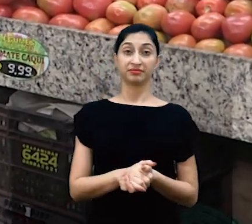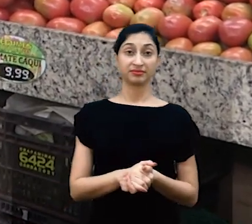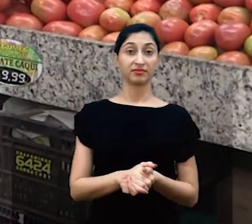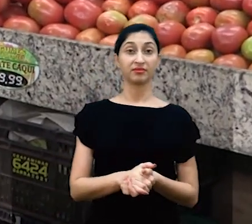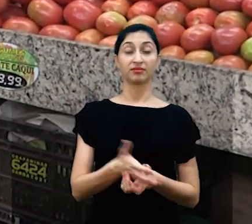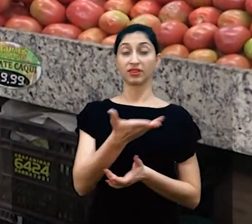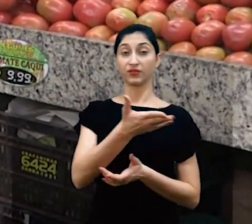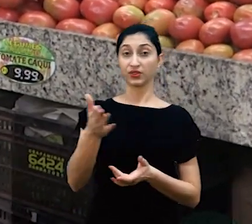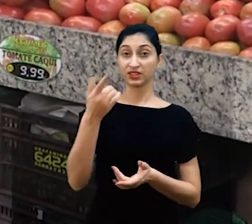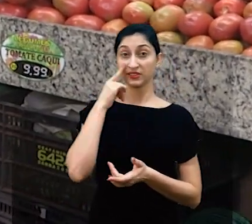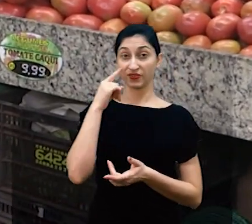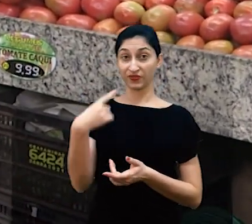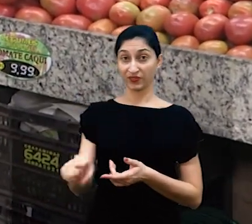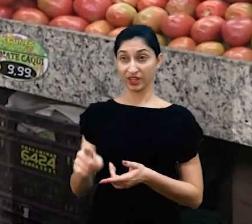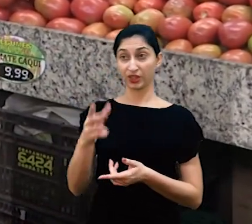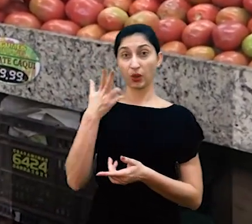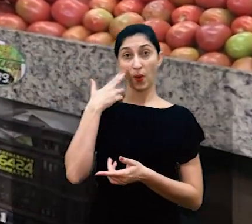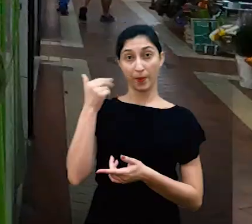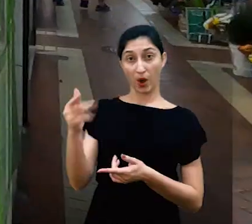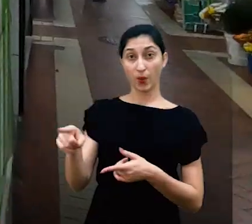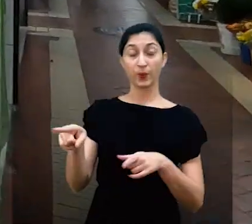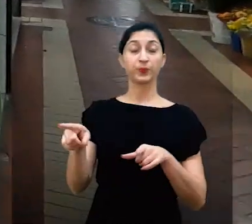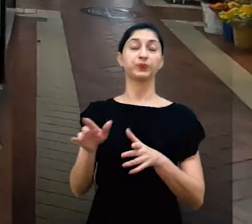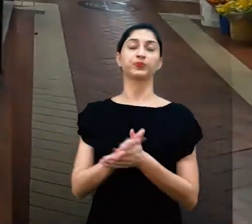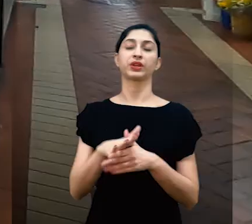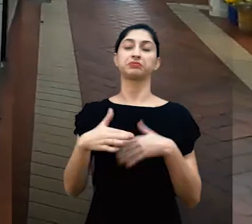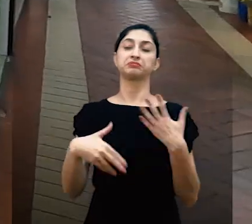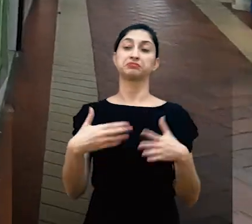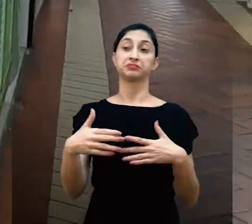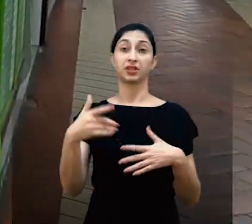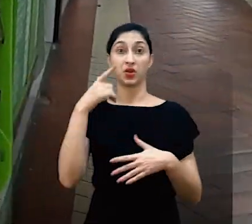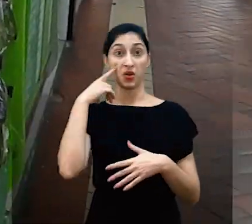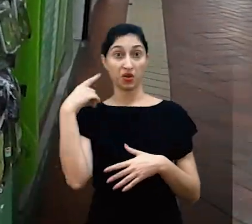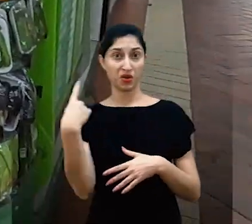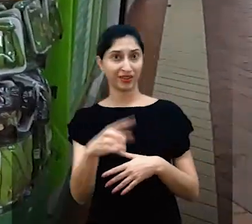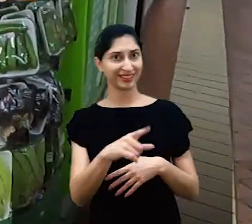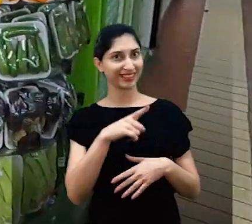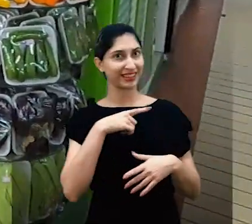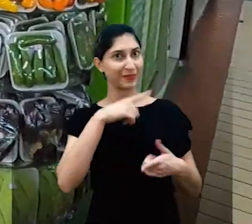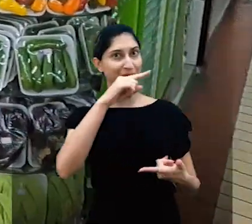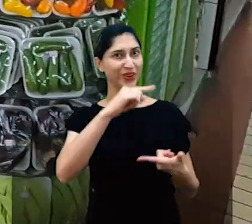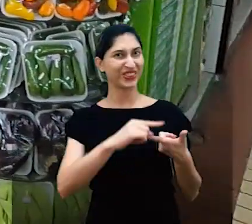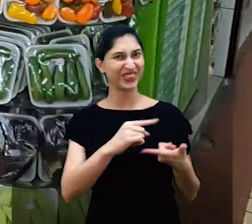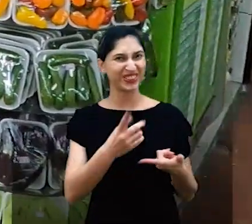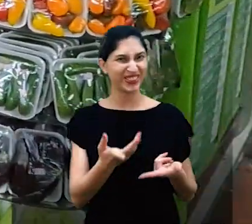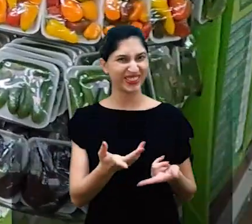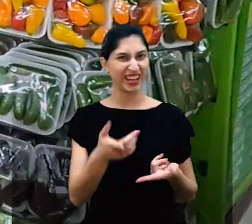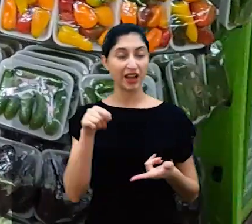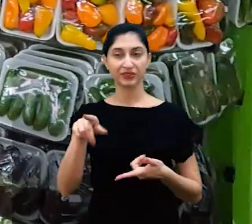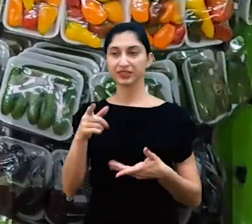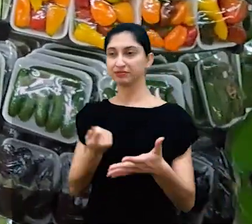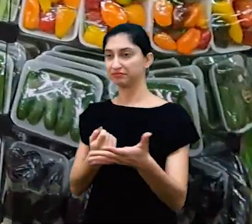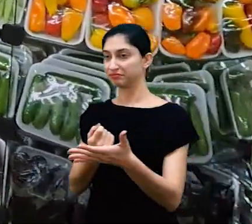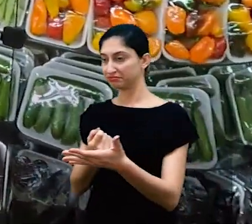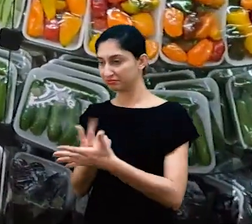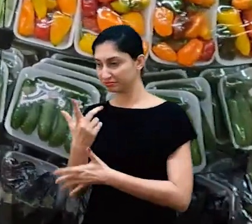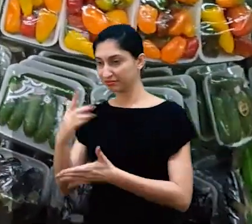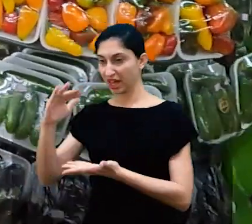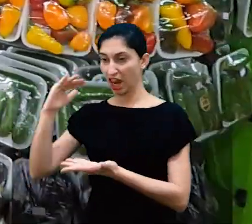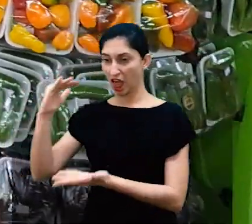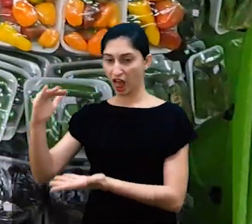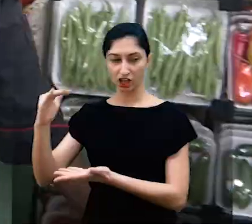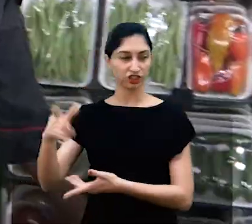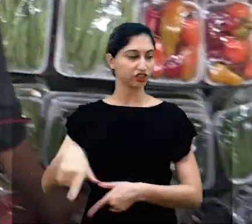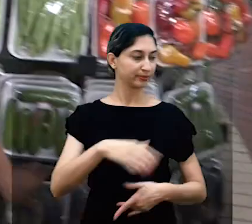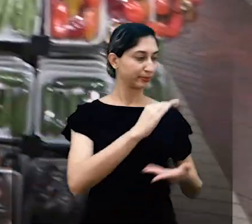aí você encontra os legumes comum. E aí quando você chega do lado, nós temos o mini. Então você quer levar uma berinjela, você pode